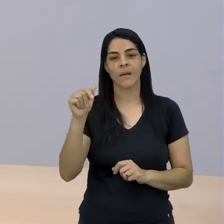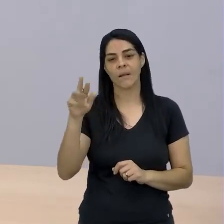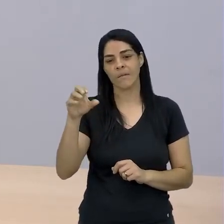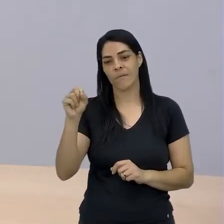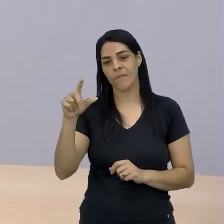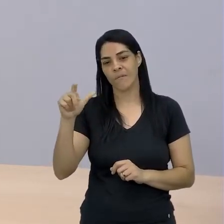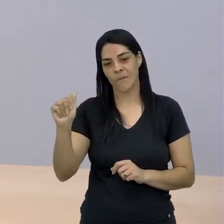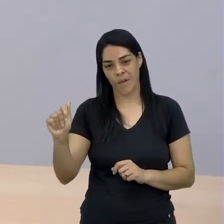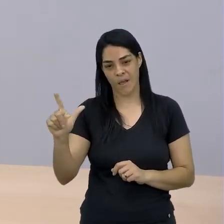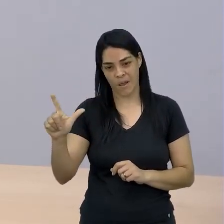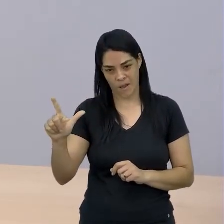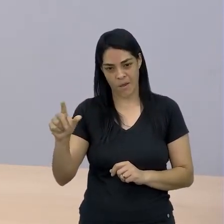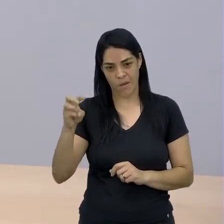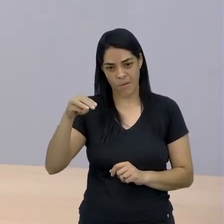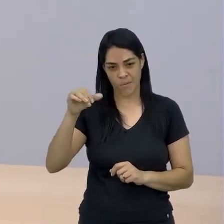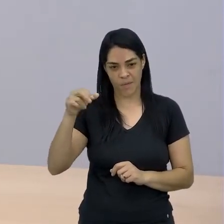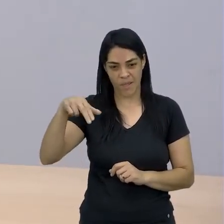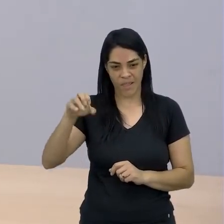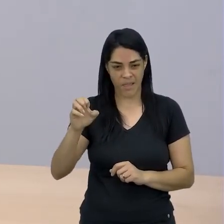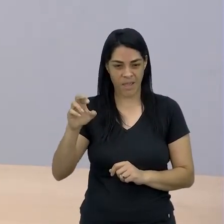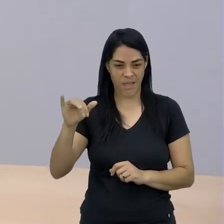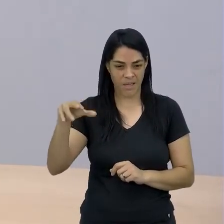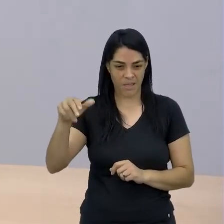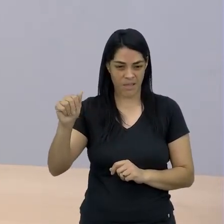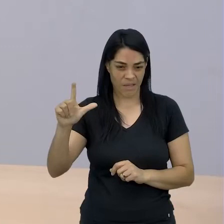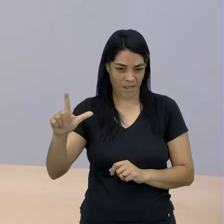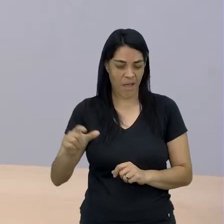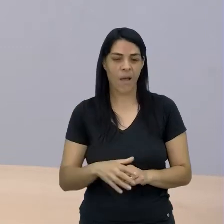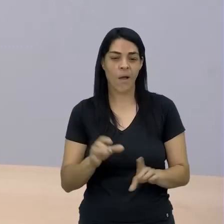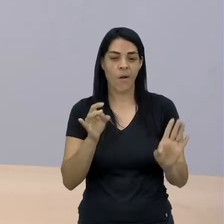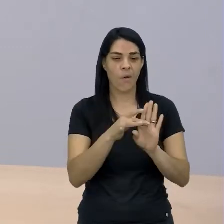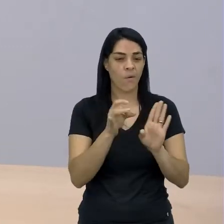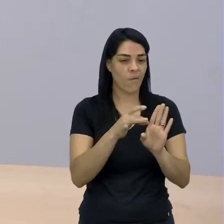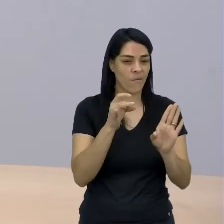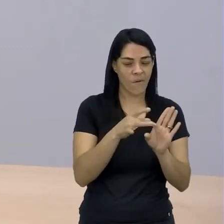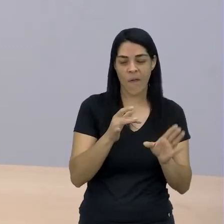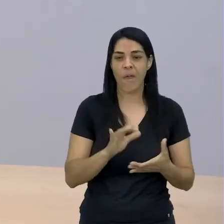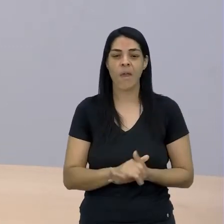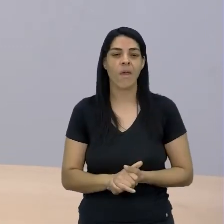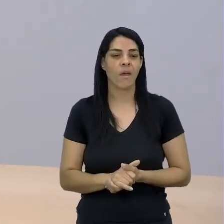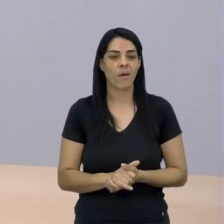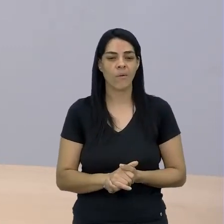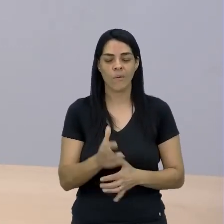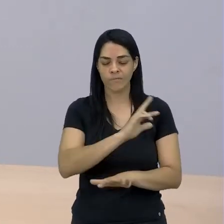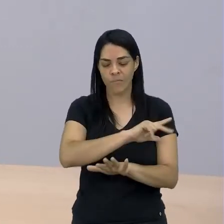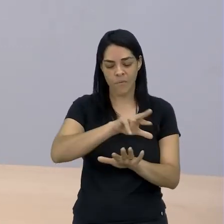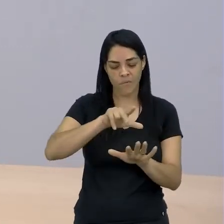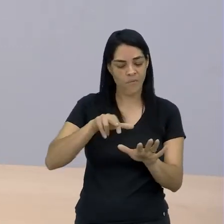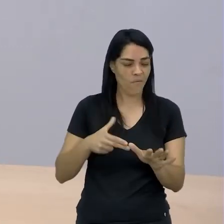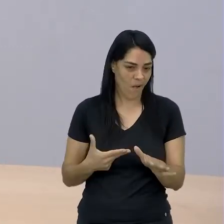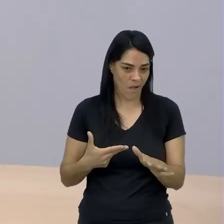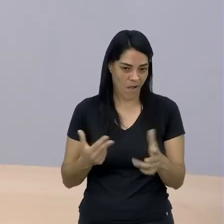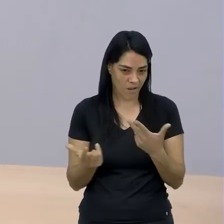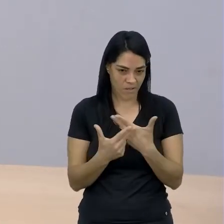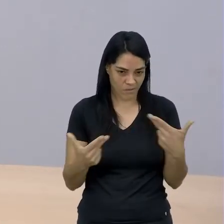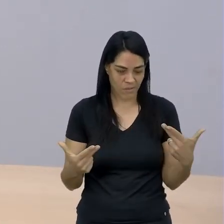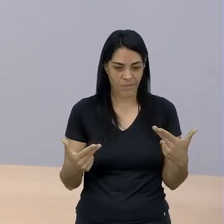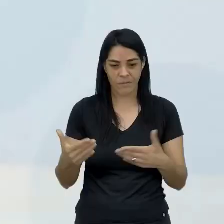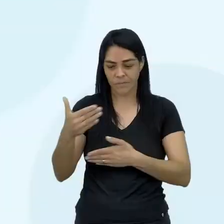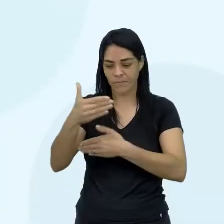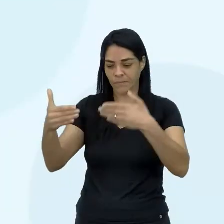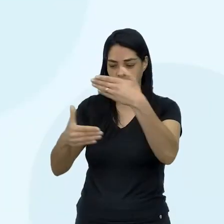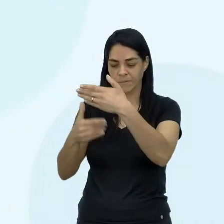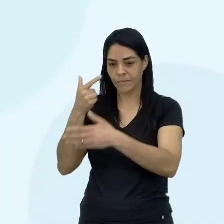gás, petróleo, bauxita, ferro, manganês e por aí vai. Vamos voltar lá para o